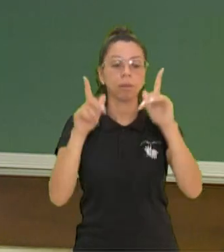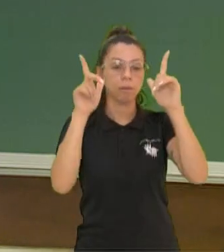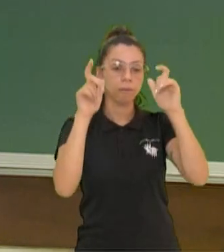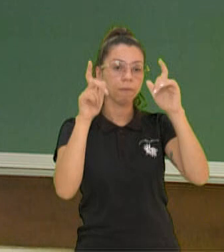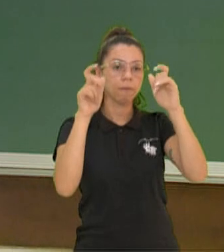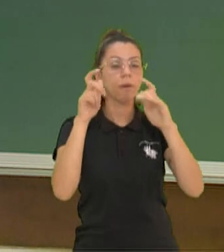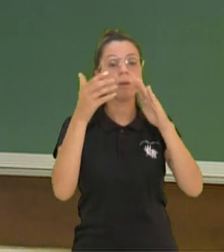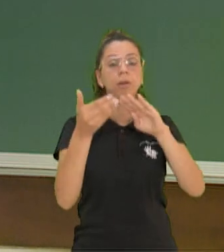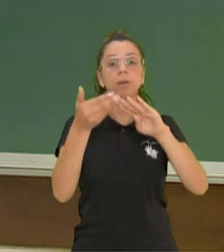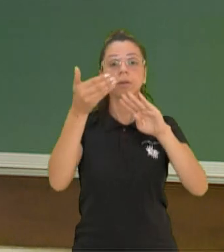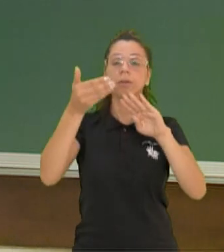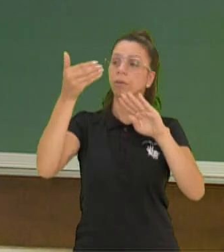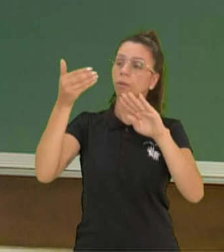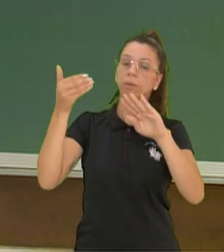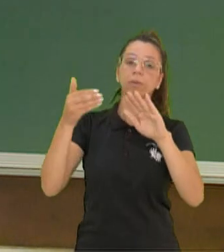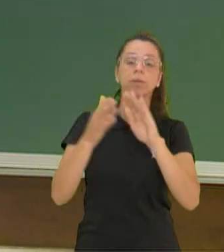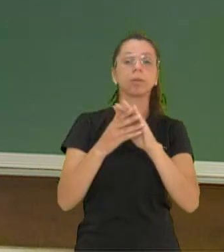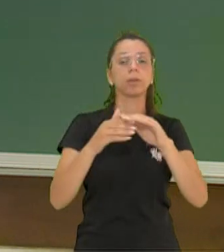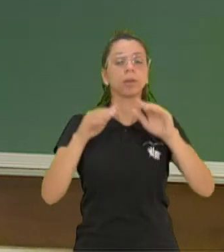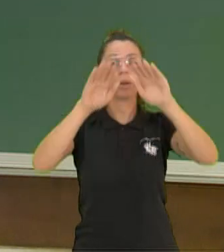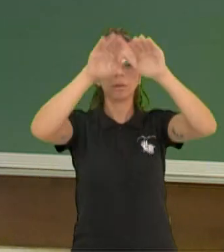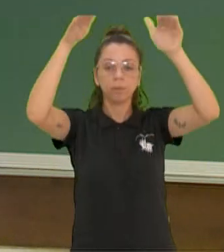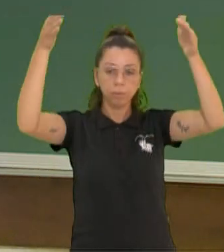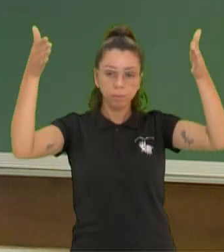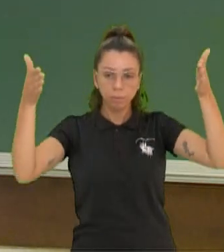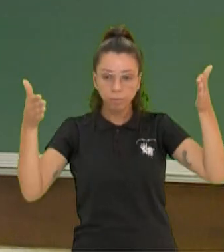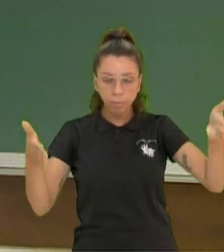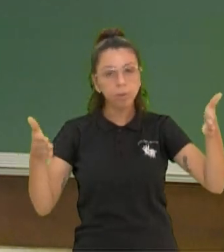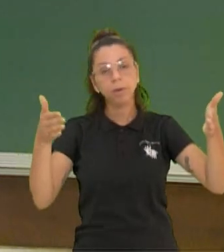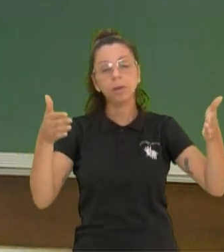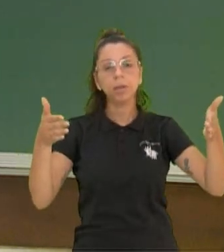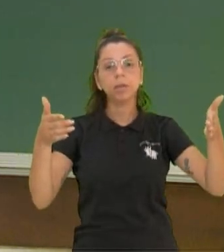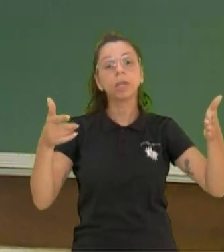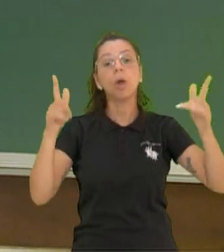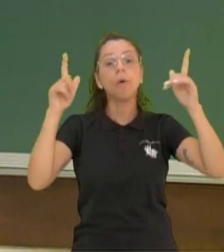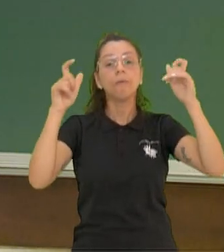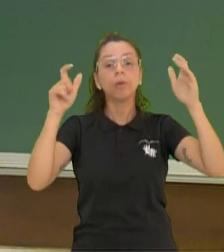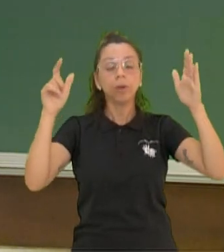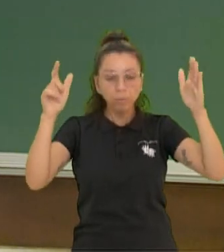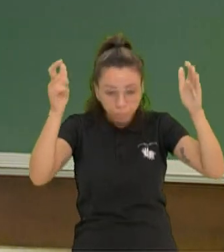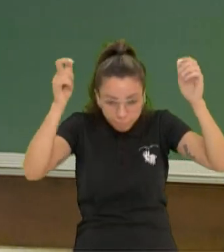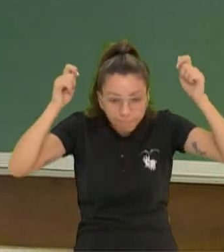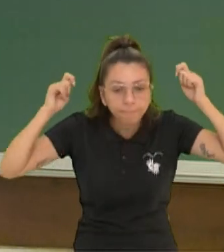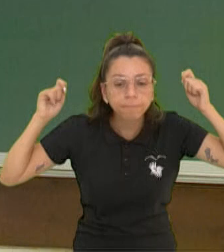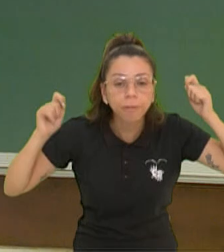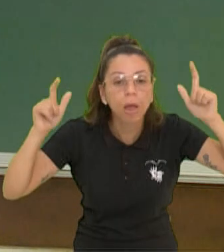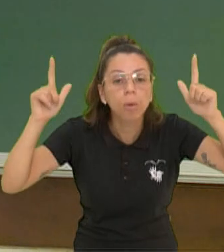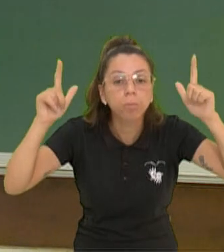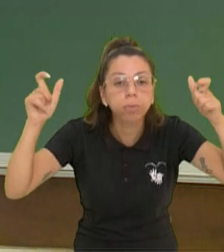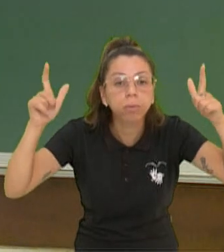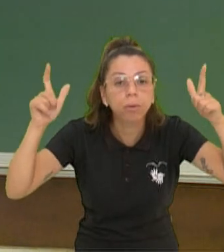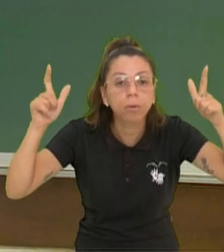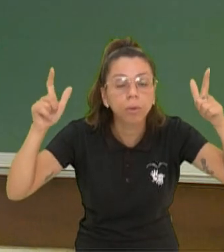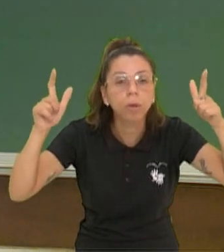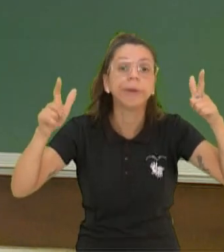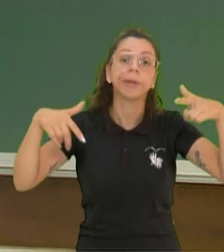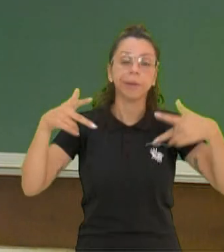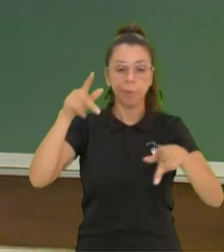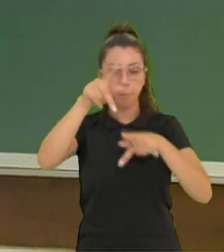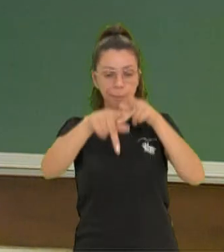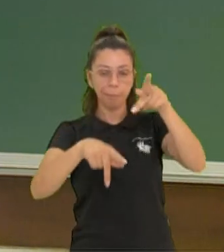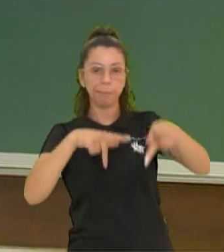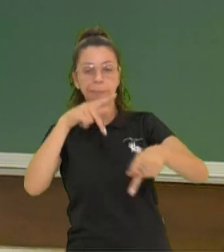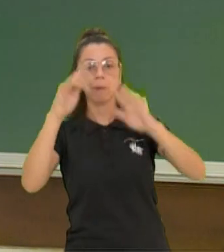fotógrafos antigos, né, que era aquela caixa que o fotógrafo entrava ali dentro para bater a foto. E o público,